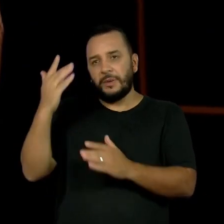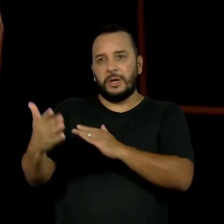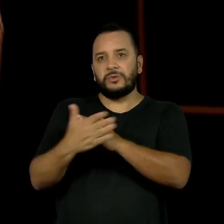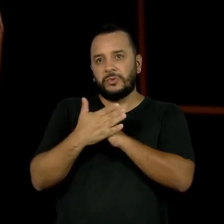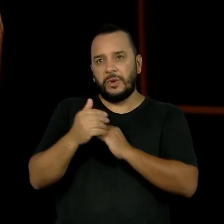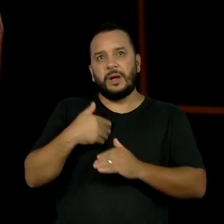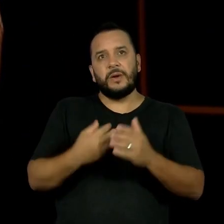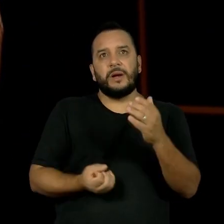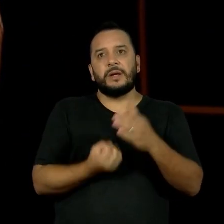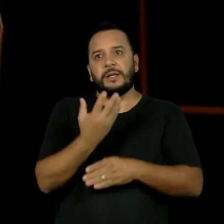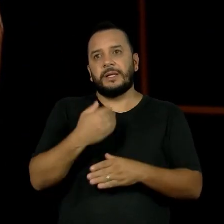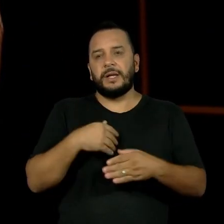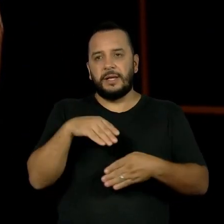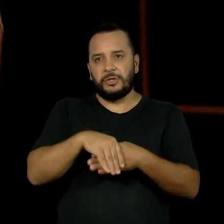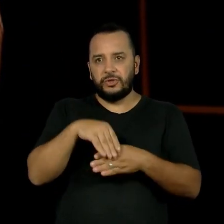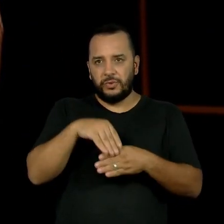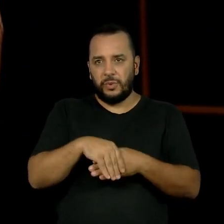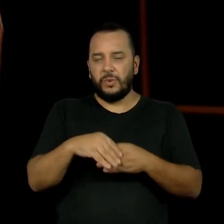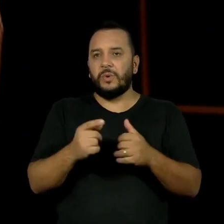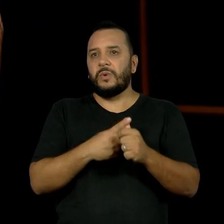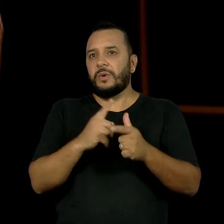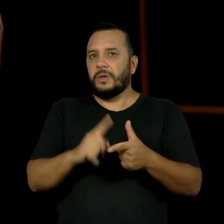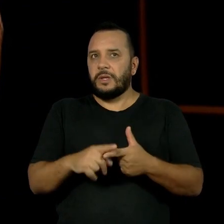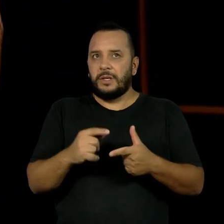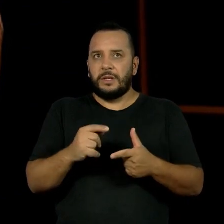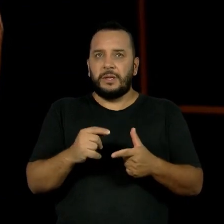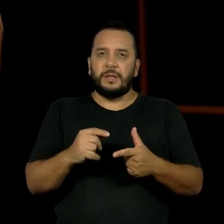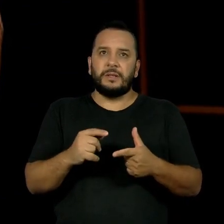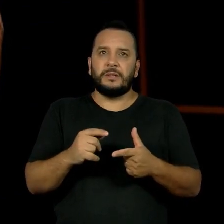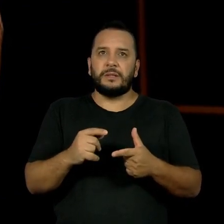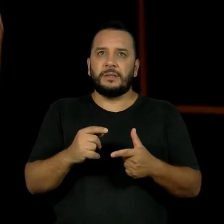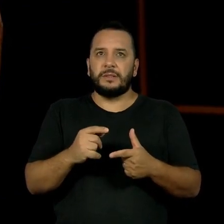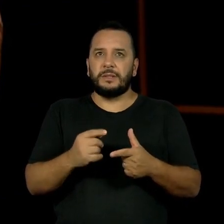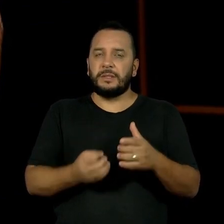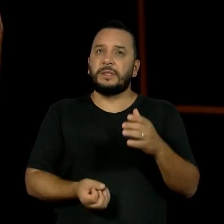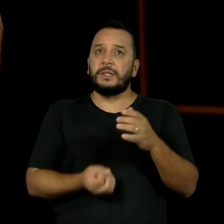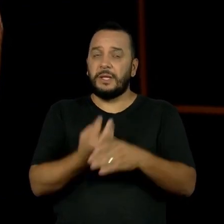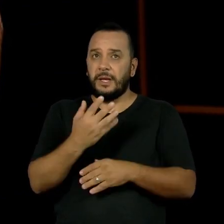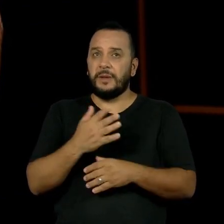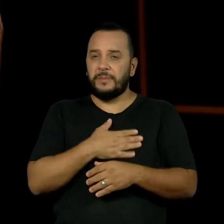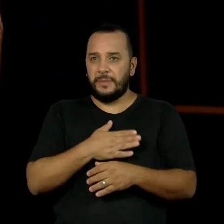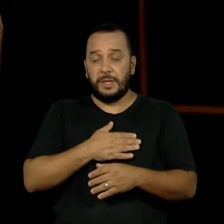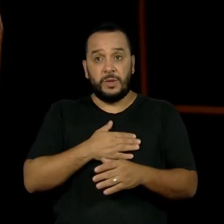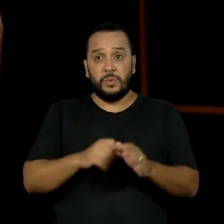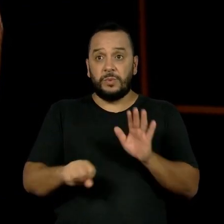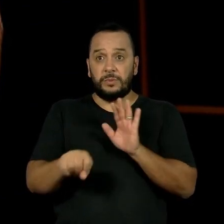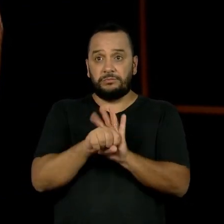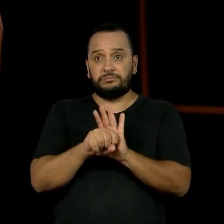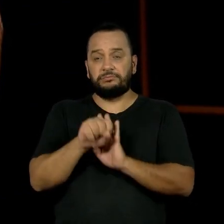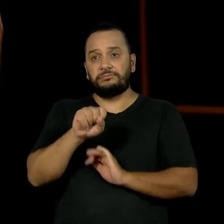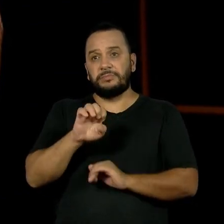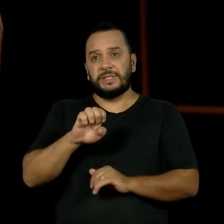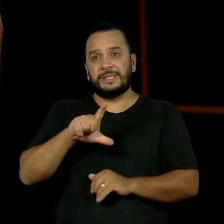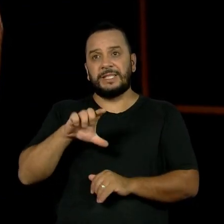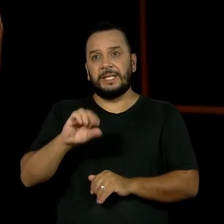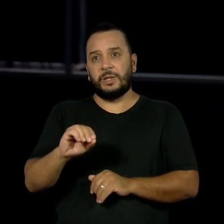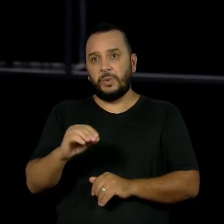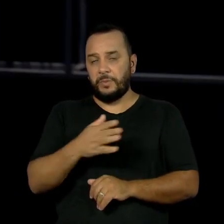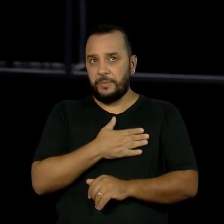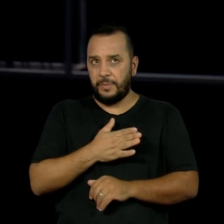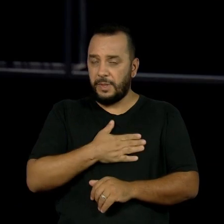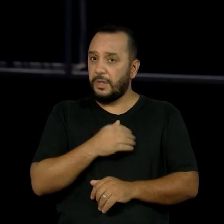abri minha editora, abri o meu selo e comecei a